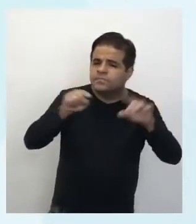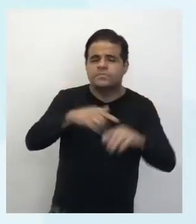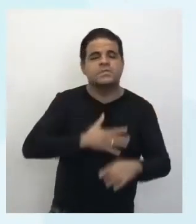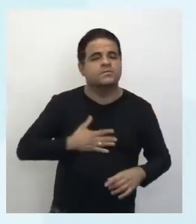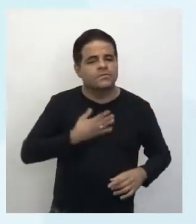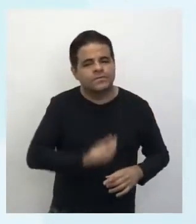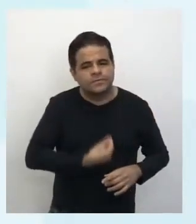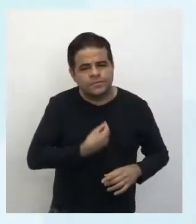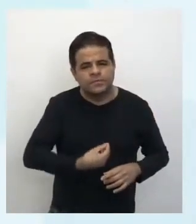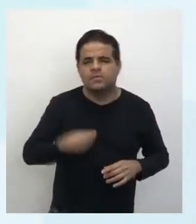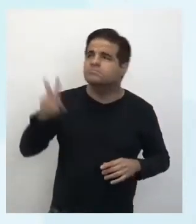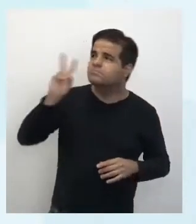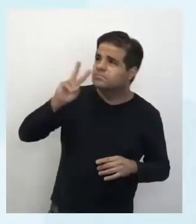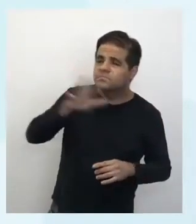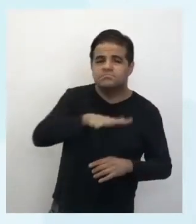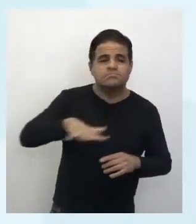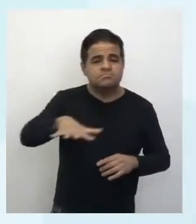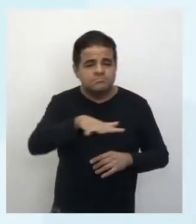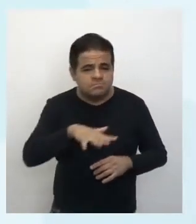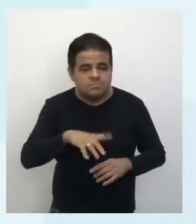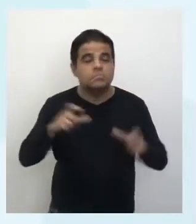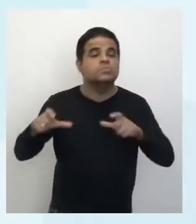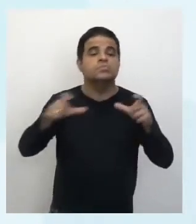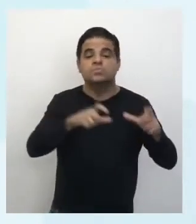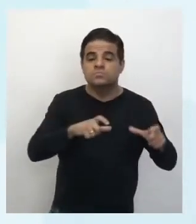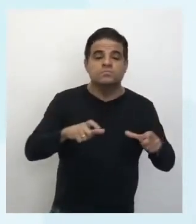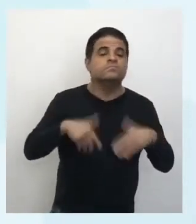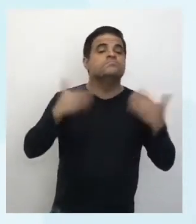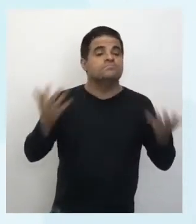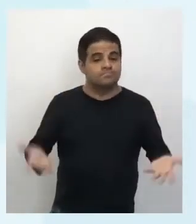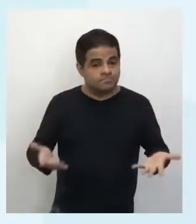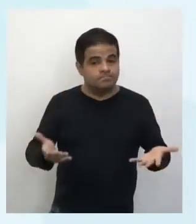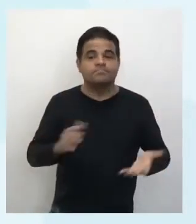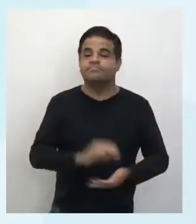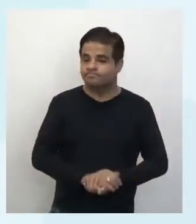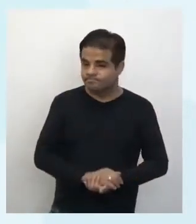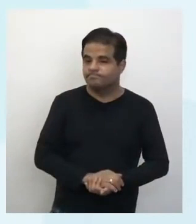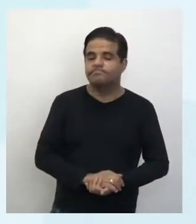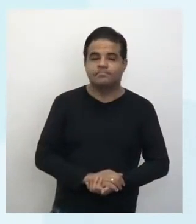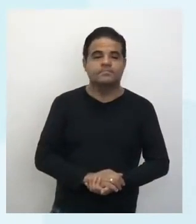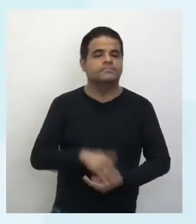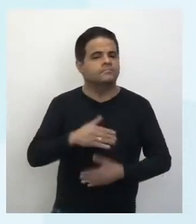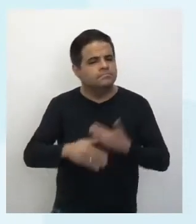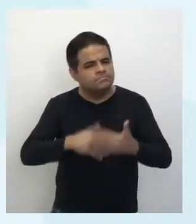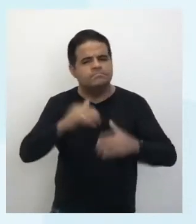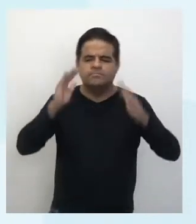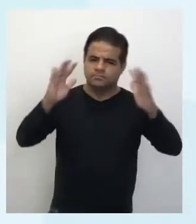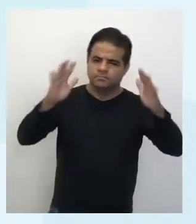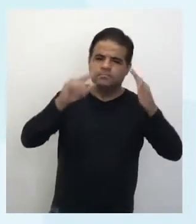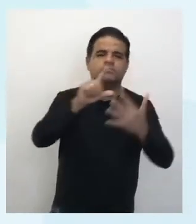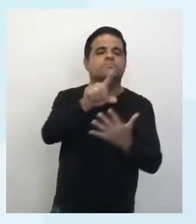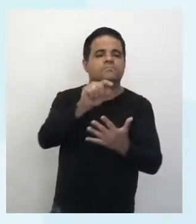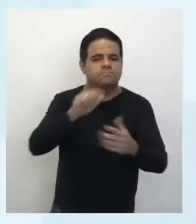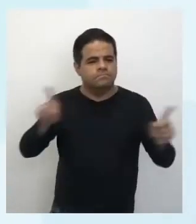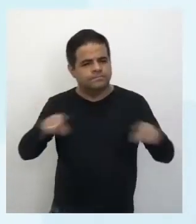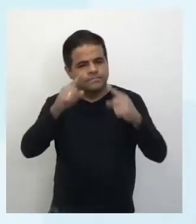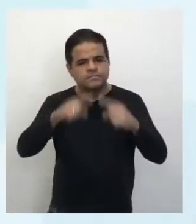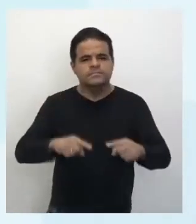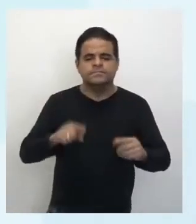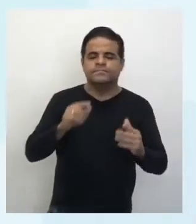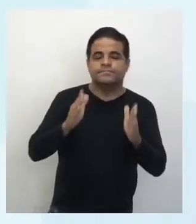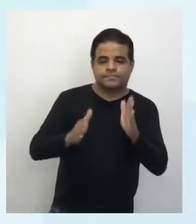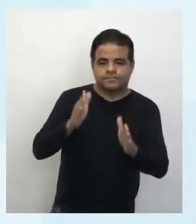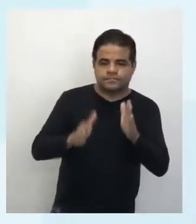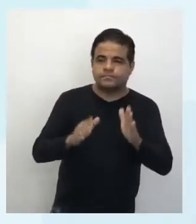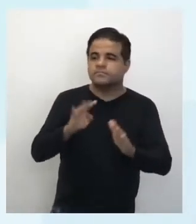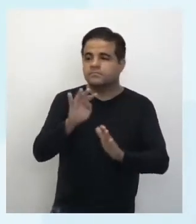viveu. Consegue se recordar do espaço? Que lugar era esse? Com base nesse pensamento, selecione uma música ou trecho de um